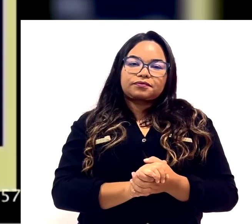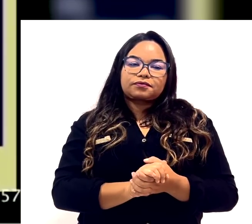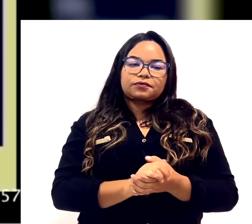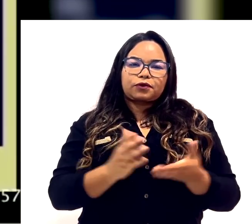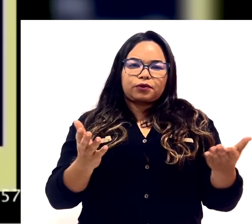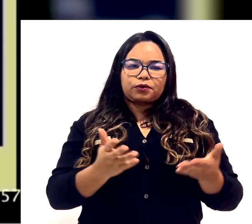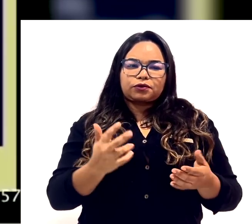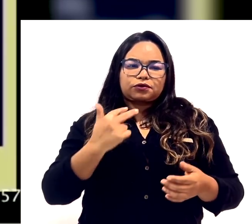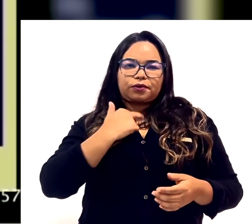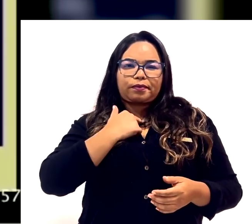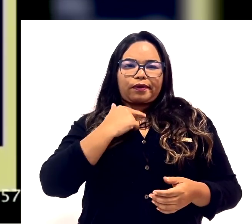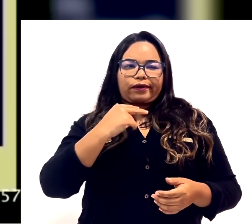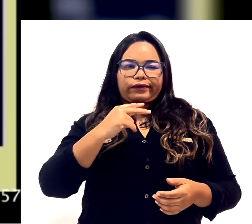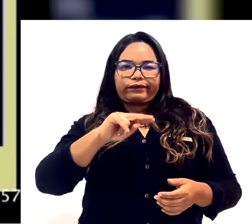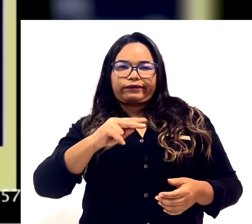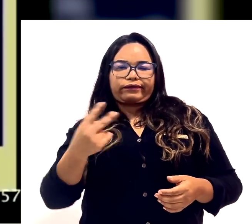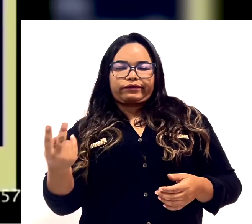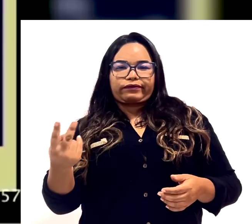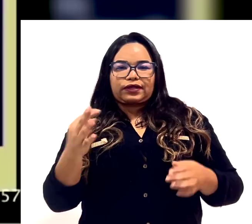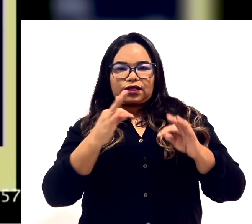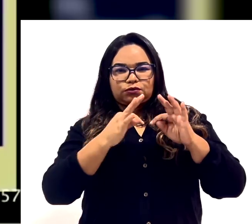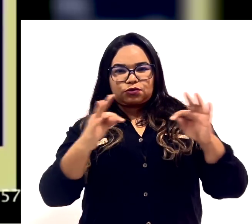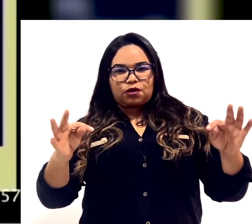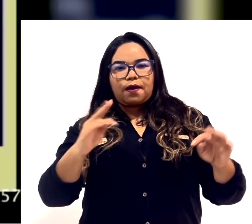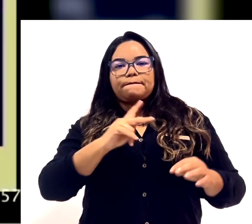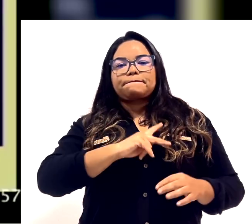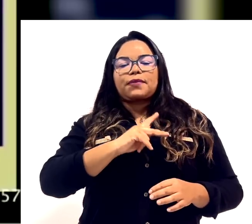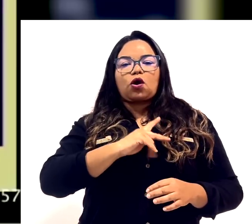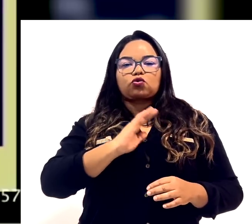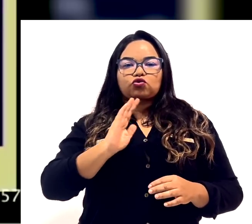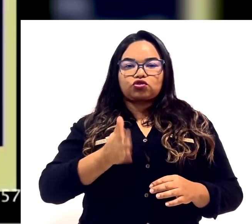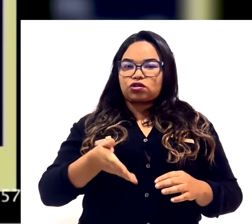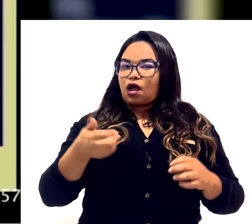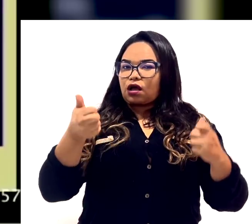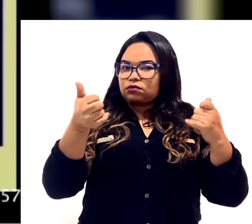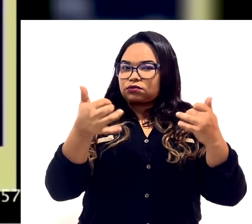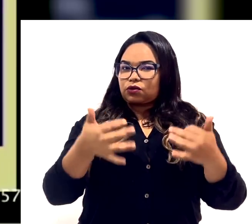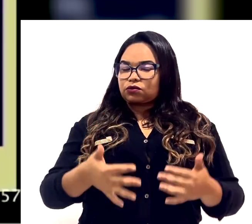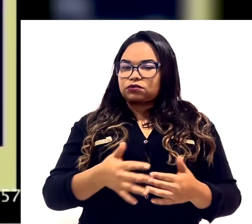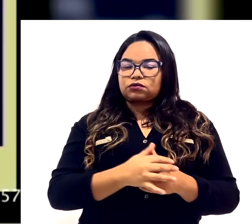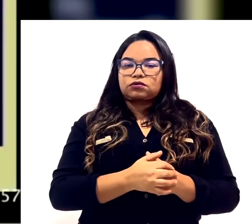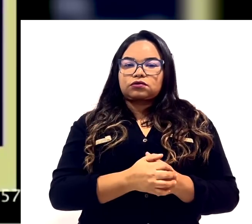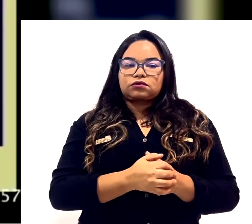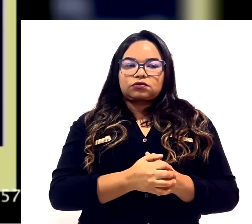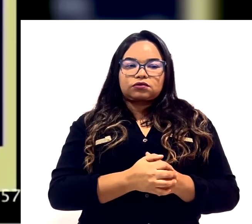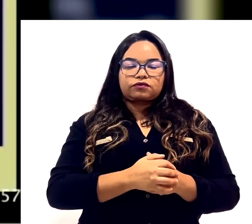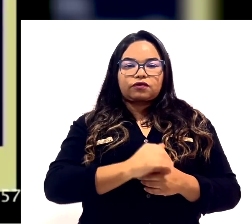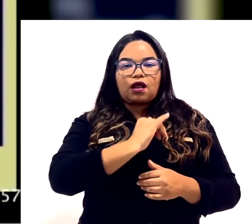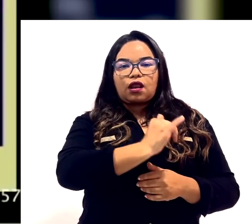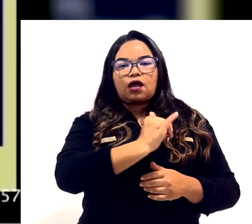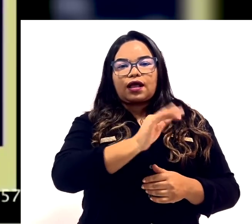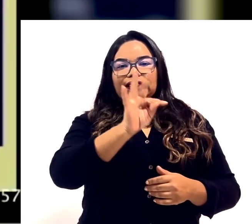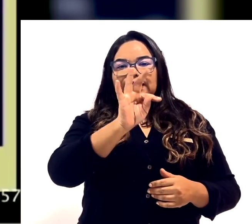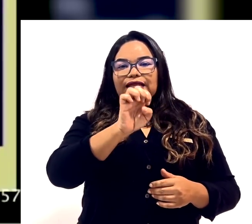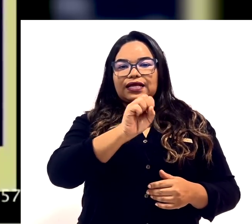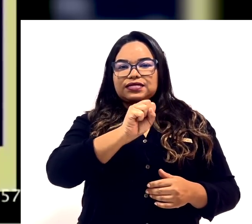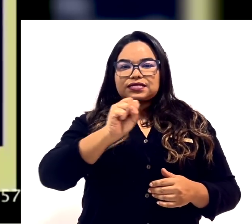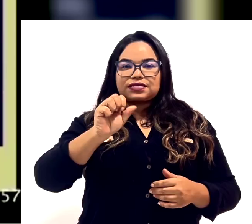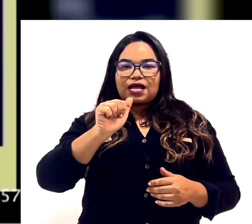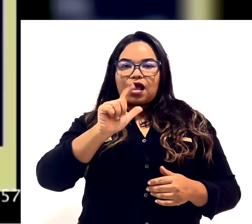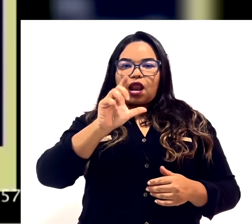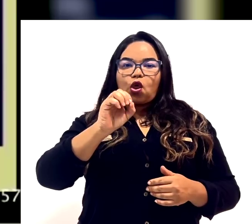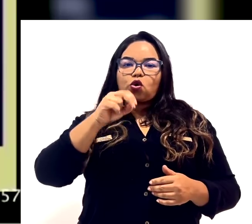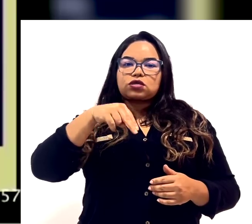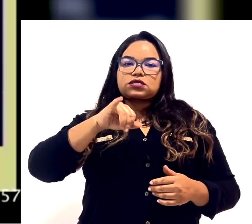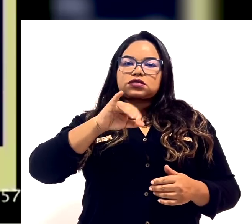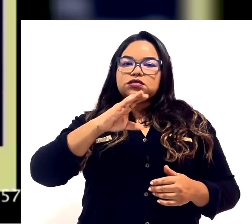numa posição de contradizer esse testemunho, que Paulo tinha pela palavra da boca somente, dito aos